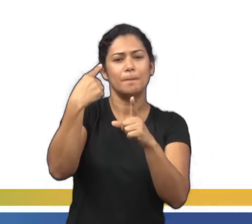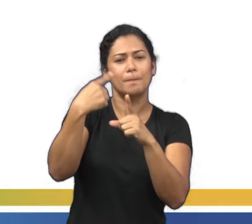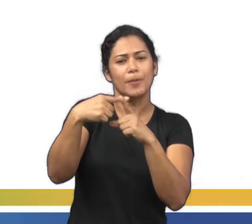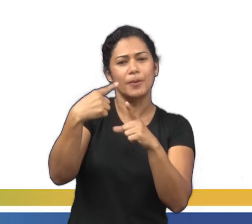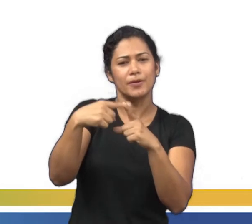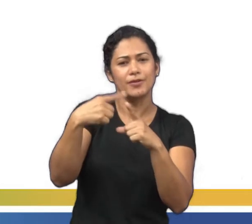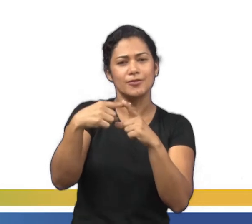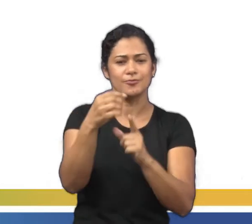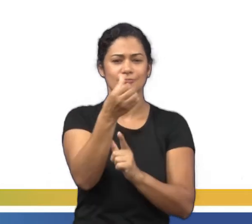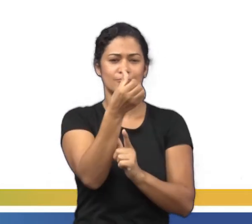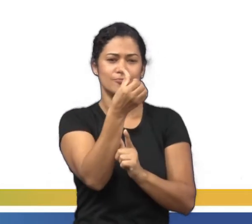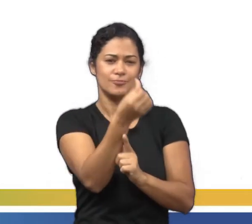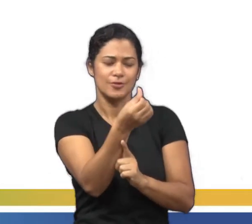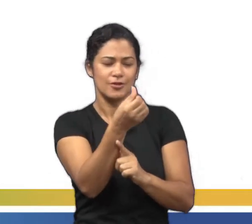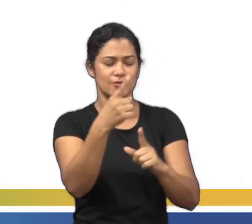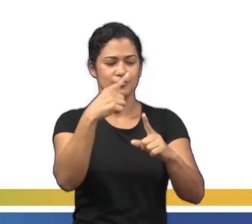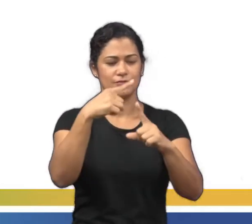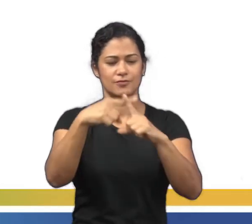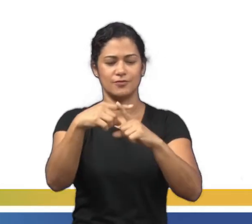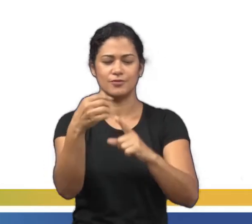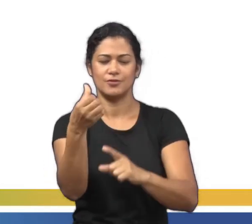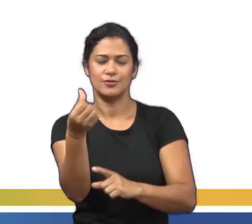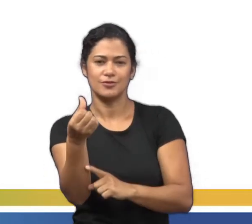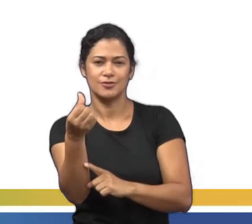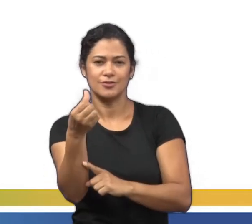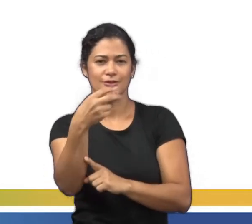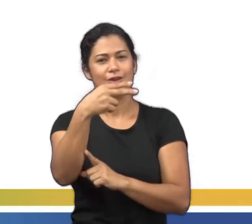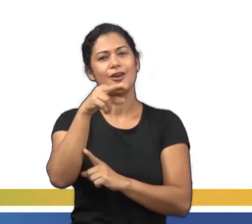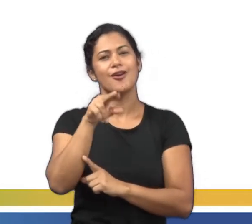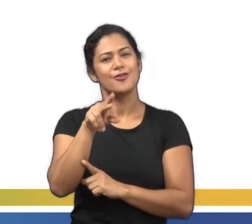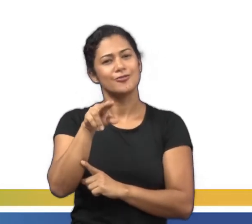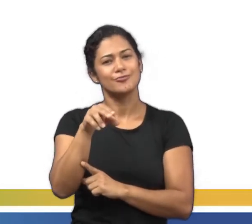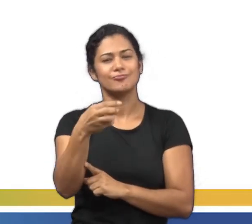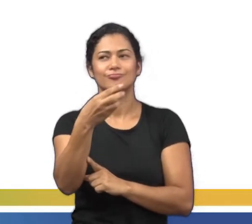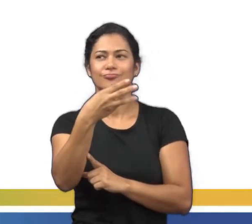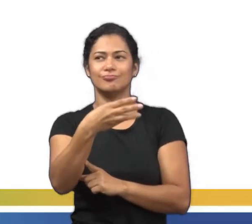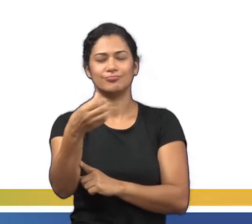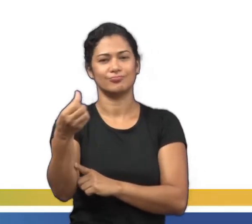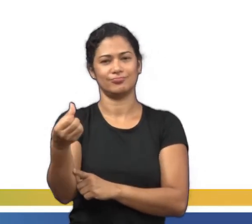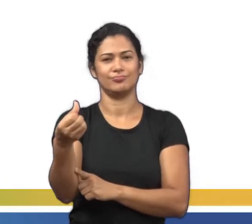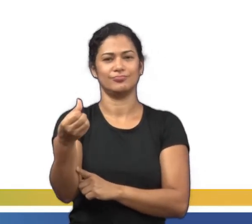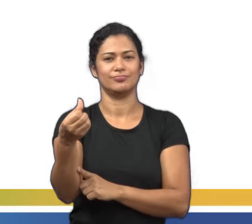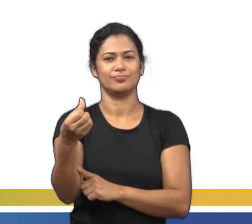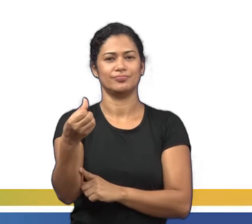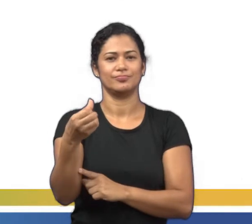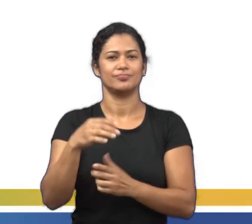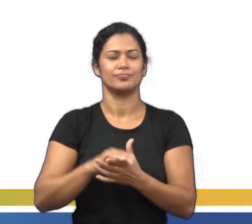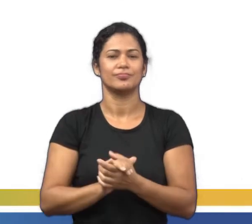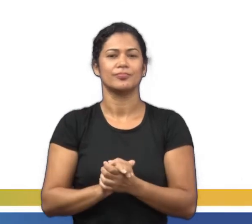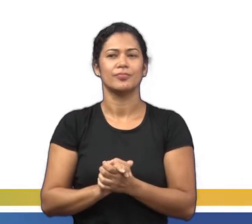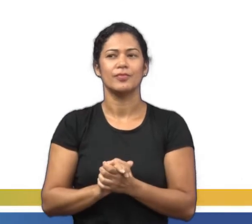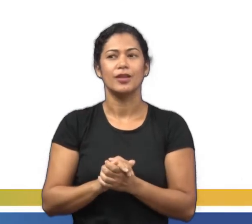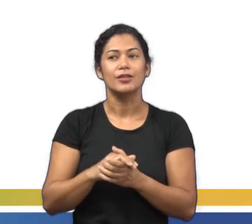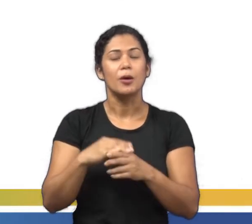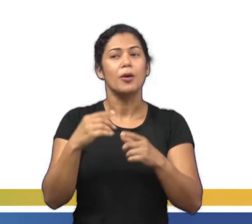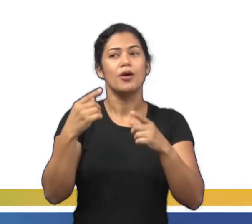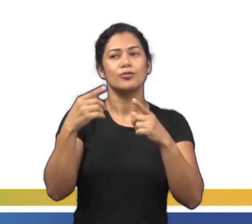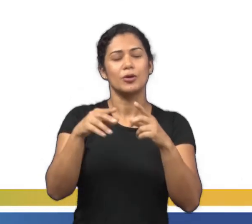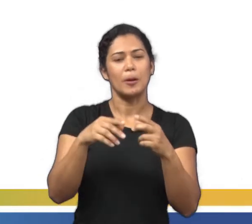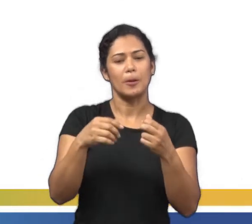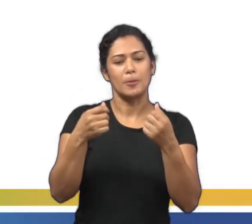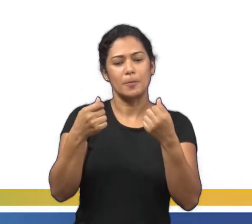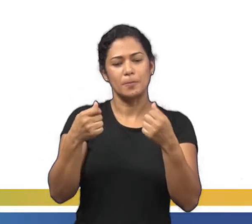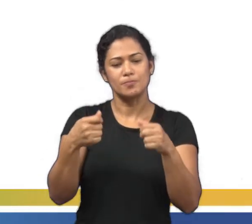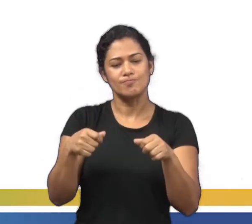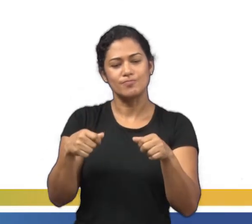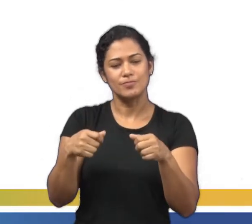quadrado, que significa 6 vezes 6, é igual a 36. Então, quando eu quero calcular a raiz quadrada, ou seja, índice